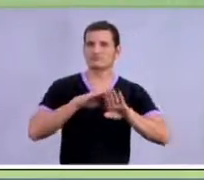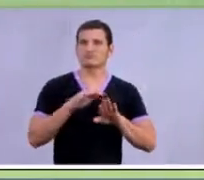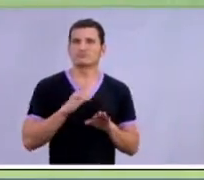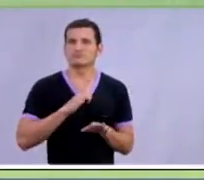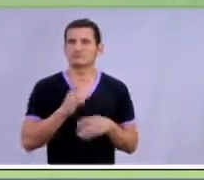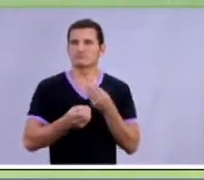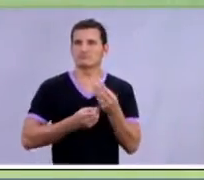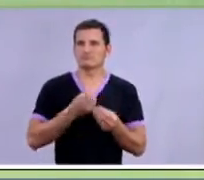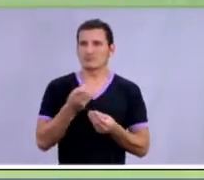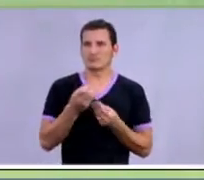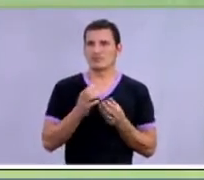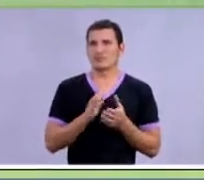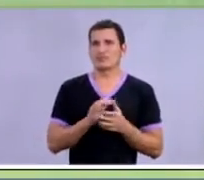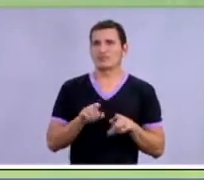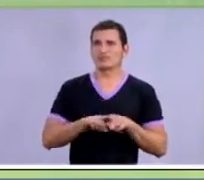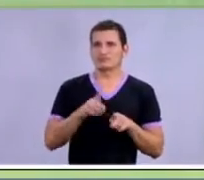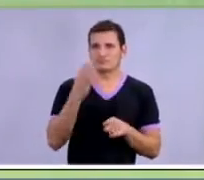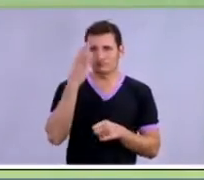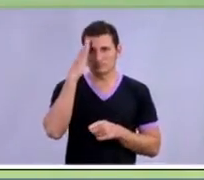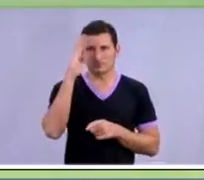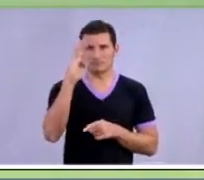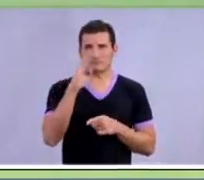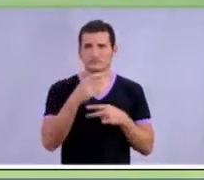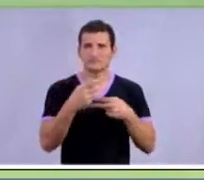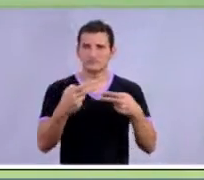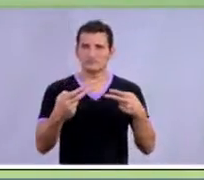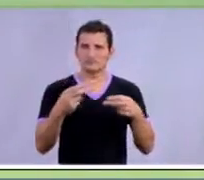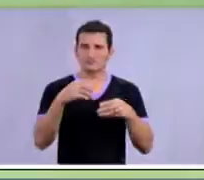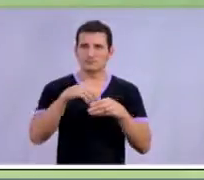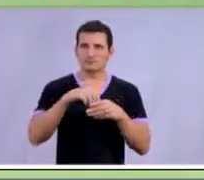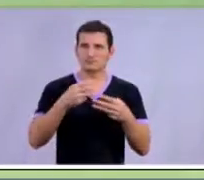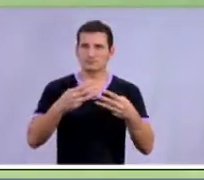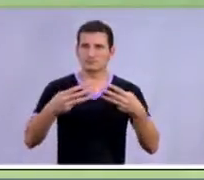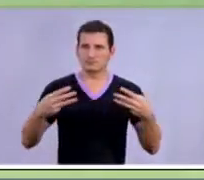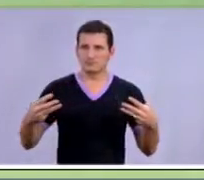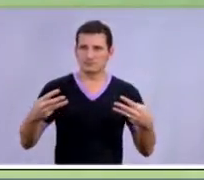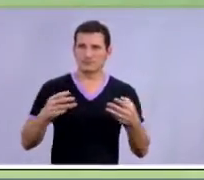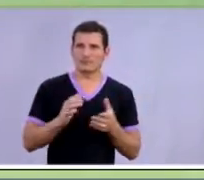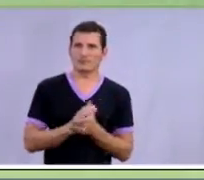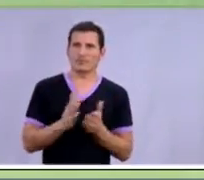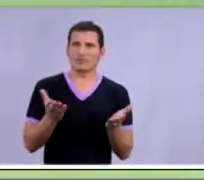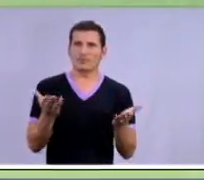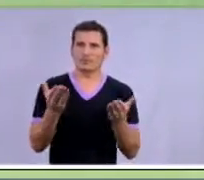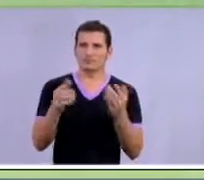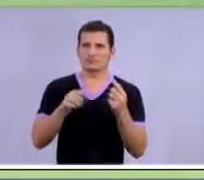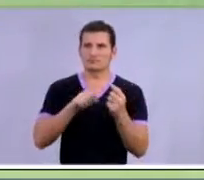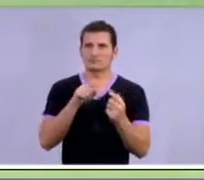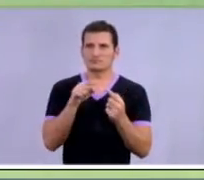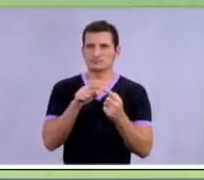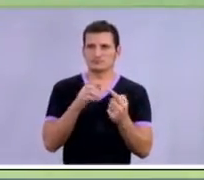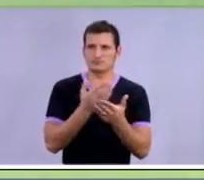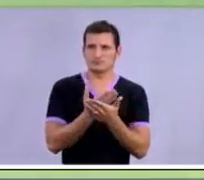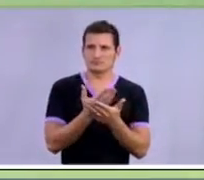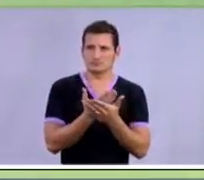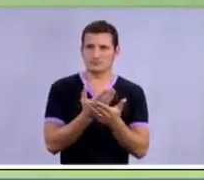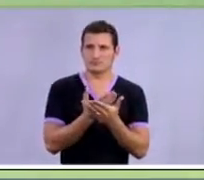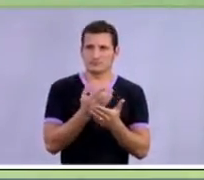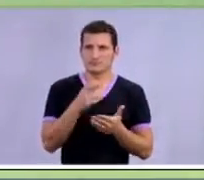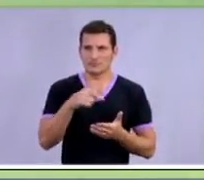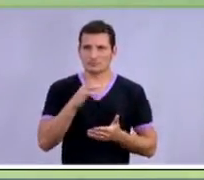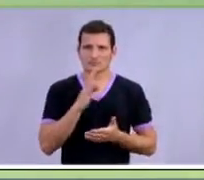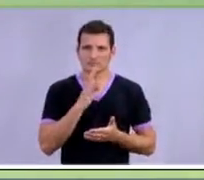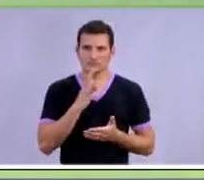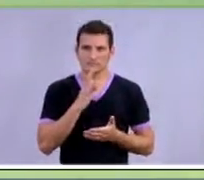funcionam e quais os principais componentes. Como objetivo da nossa teleaula, nós vamos conhecer as